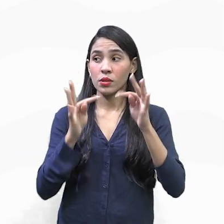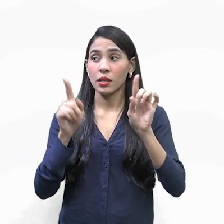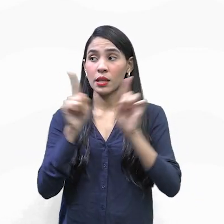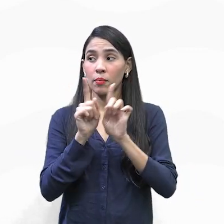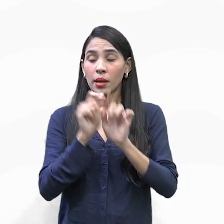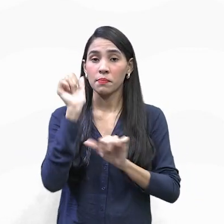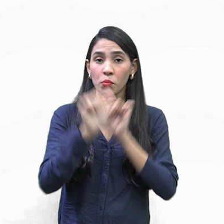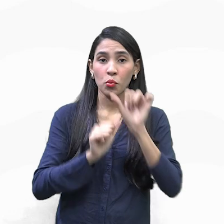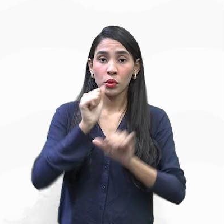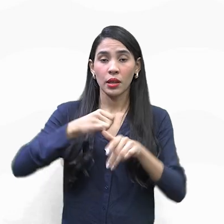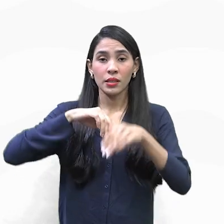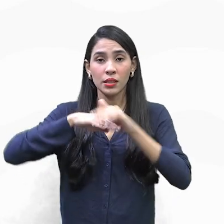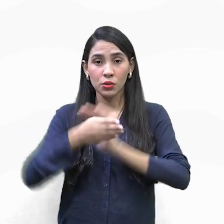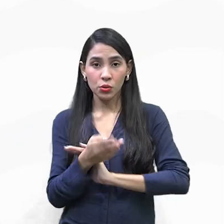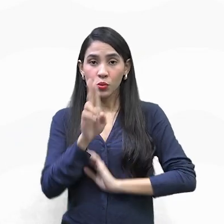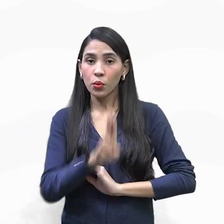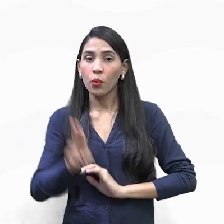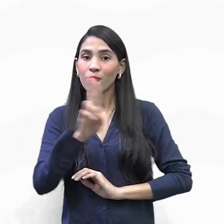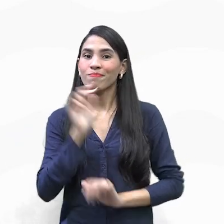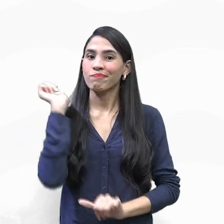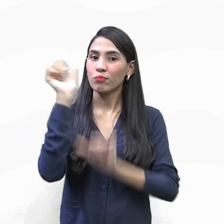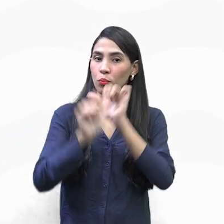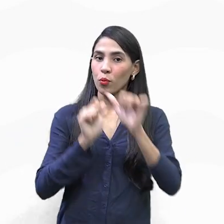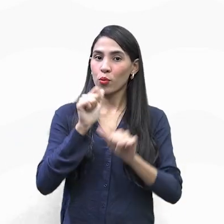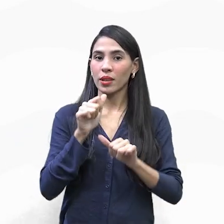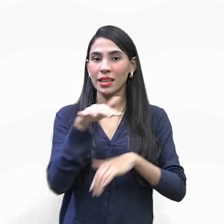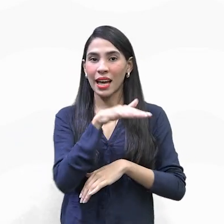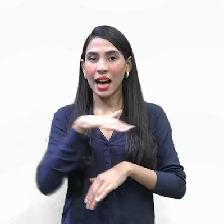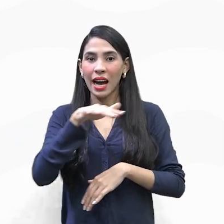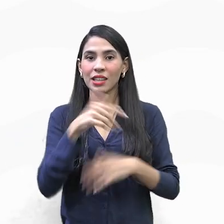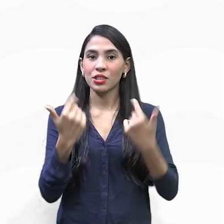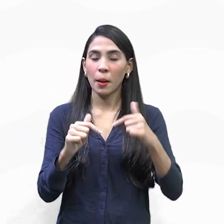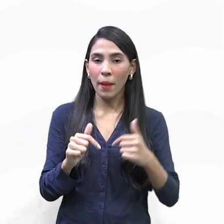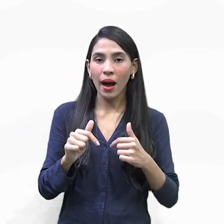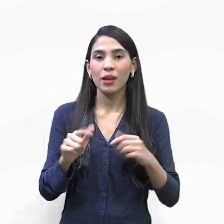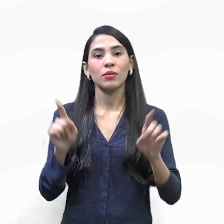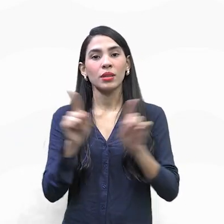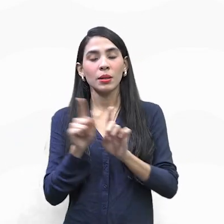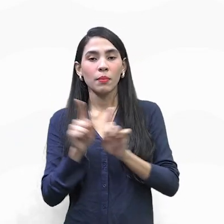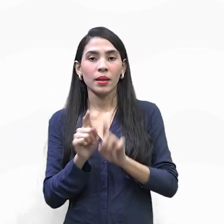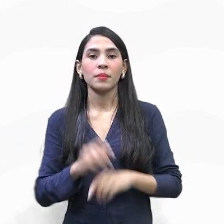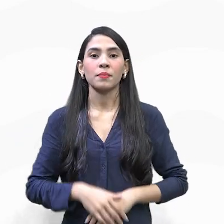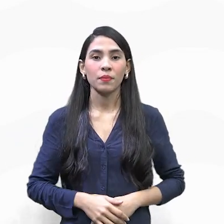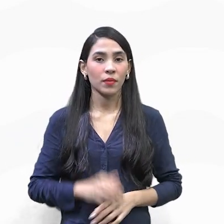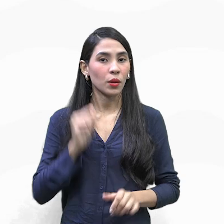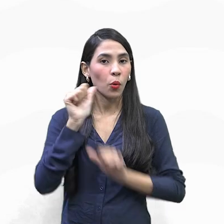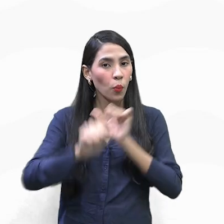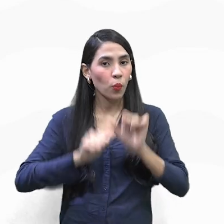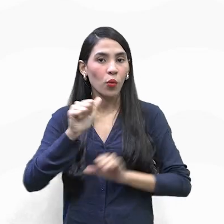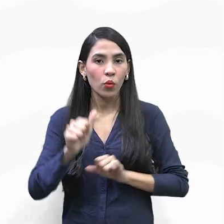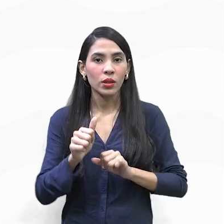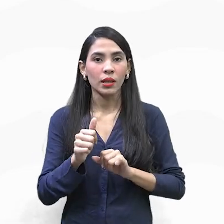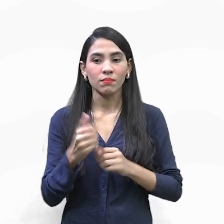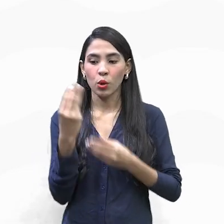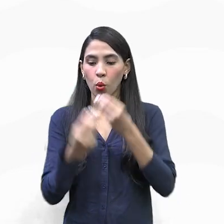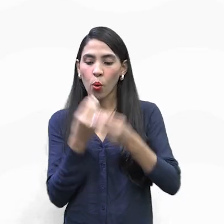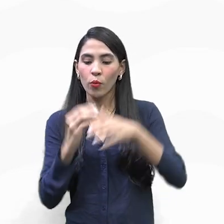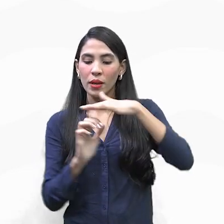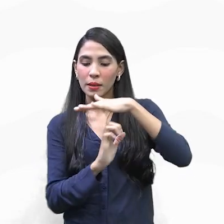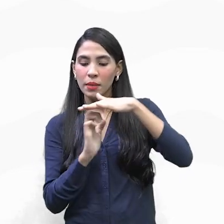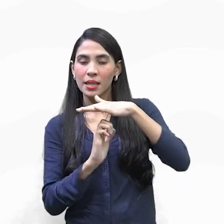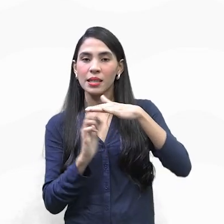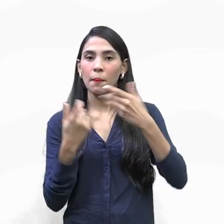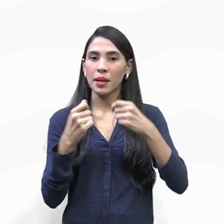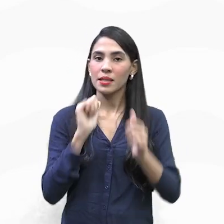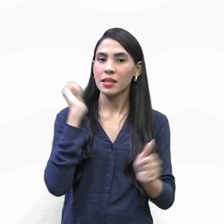e mudança nos hábitos de consumo transformam o mercado, né? Muda a maneira como o mercado tem que se adaptar